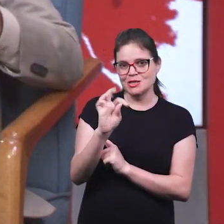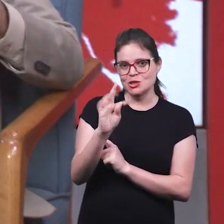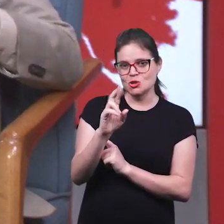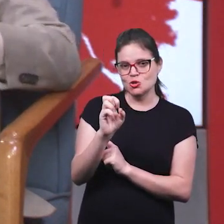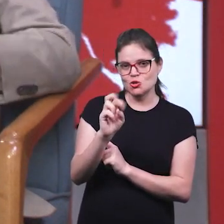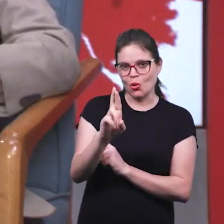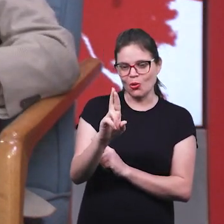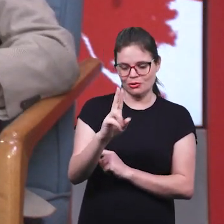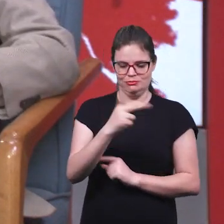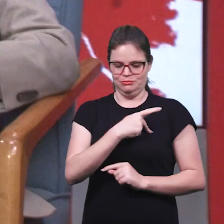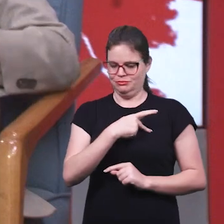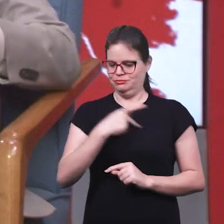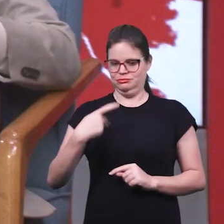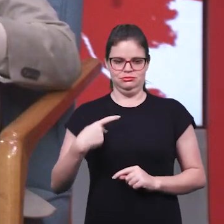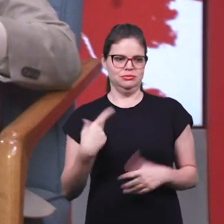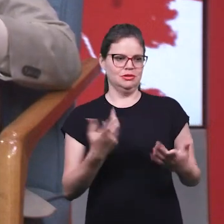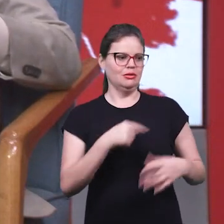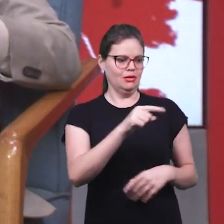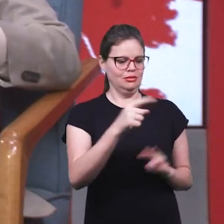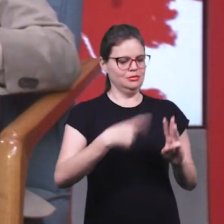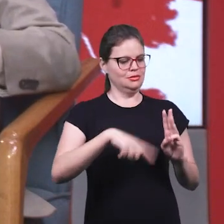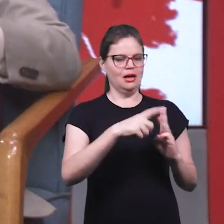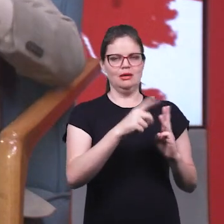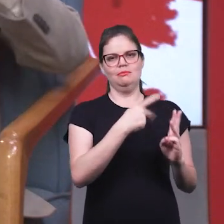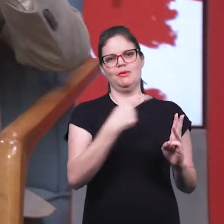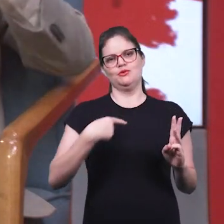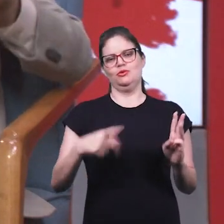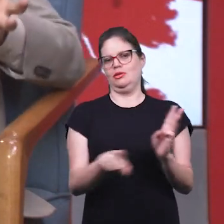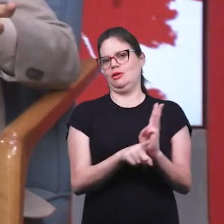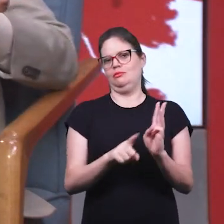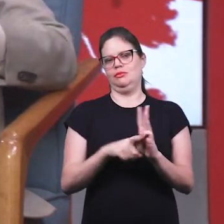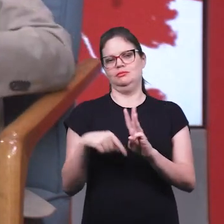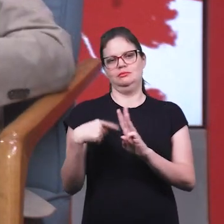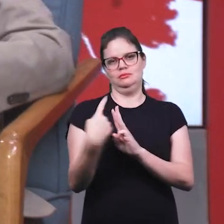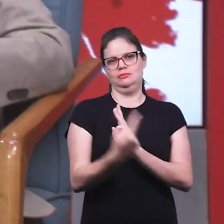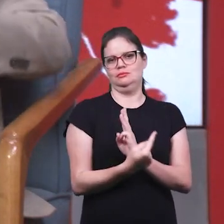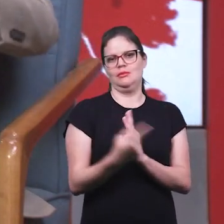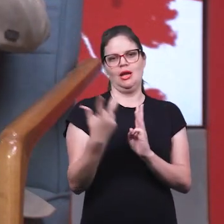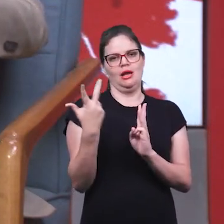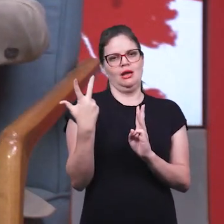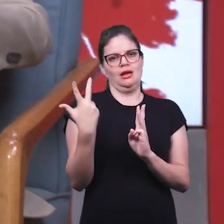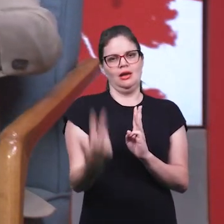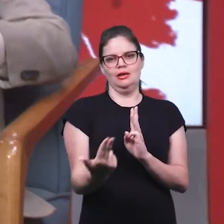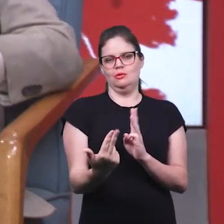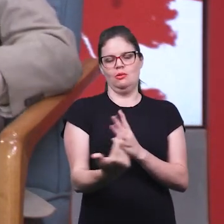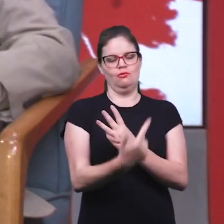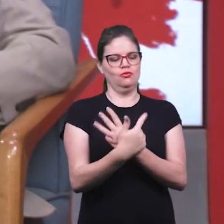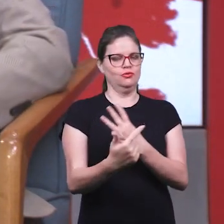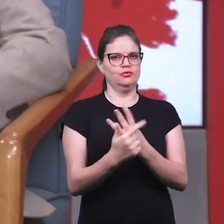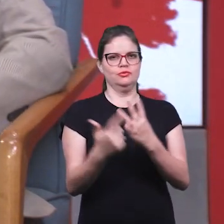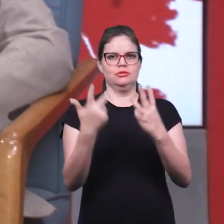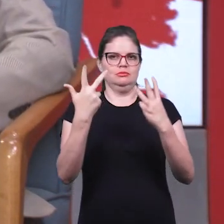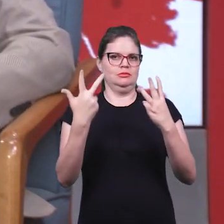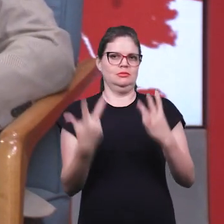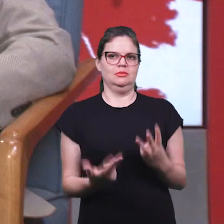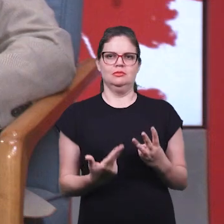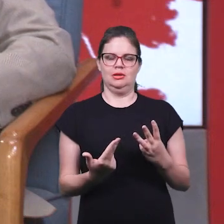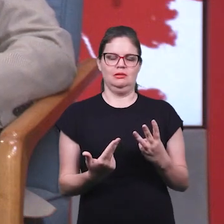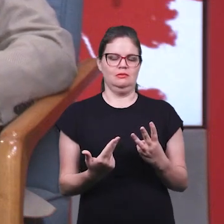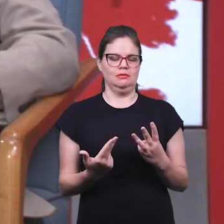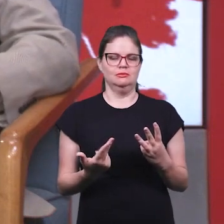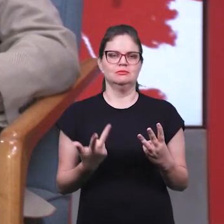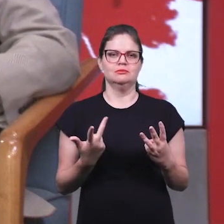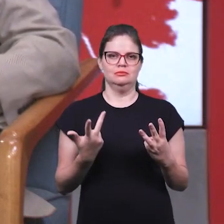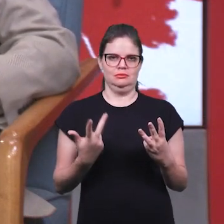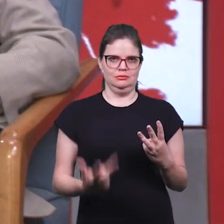pastor. Então, essas três citações, para nós, no sentido do que está no livro do Novo Testamento,